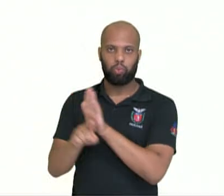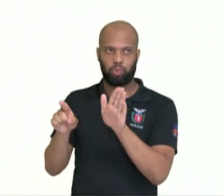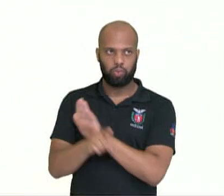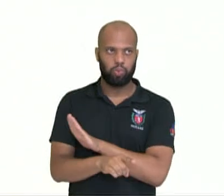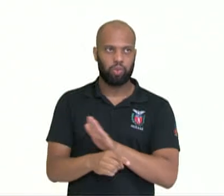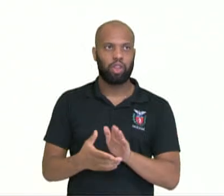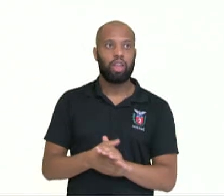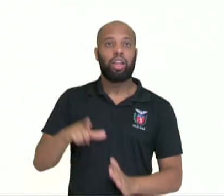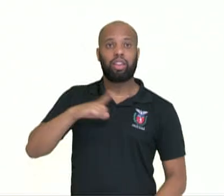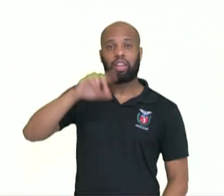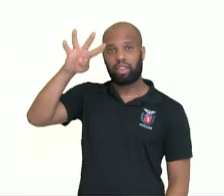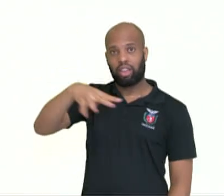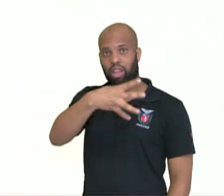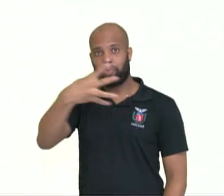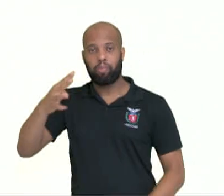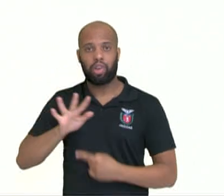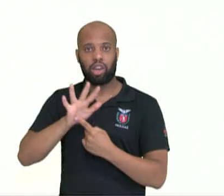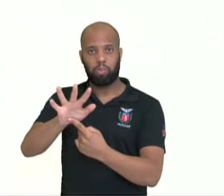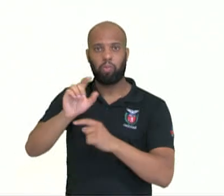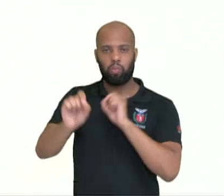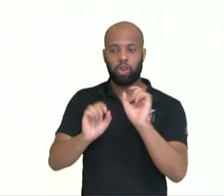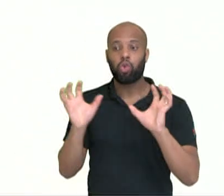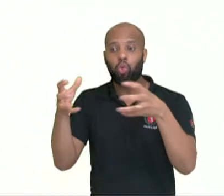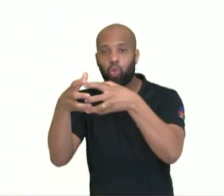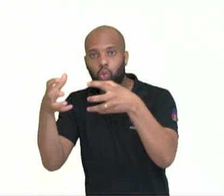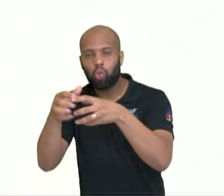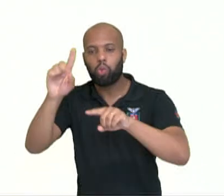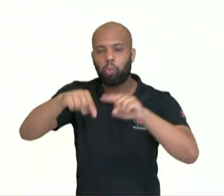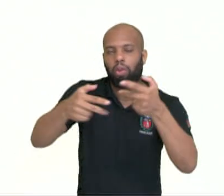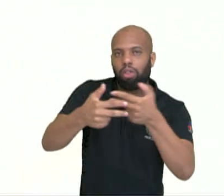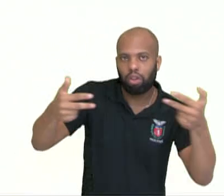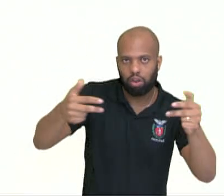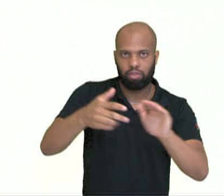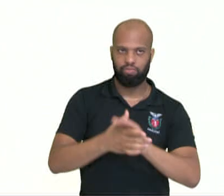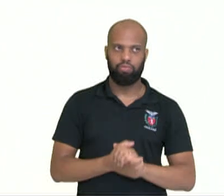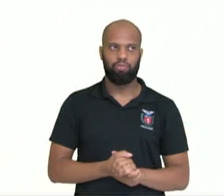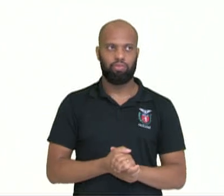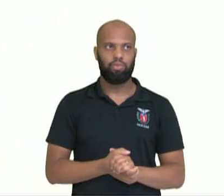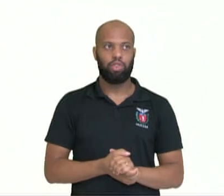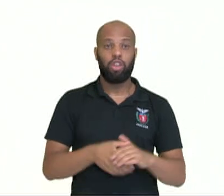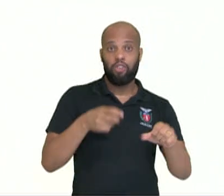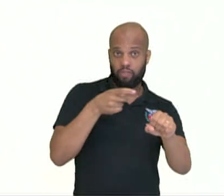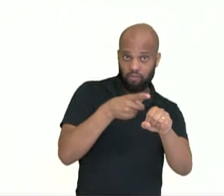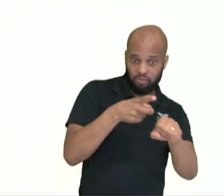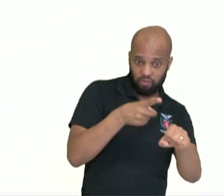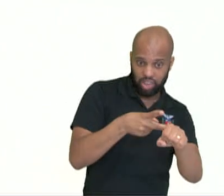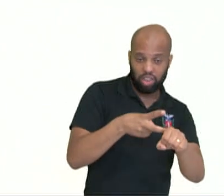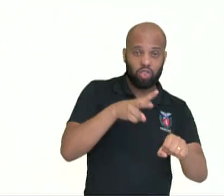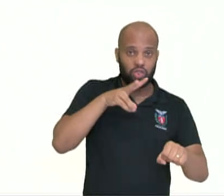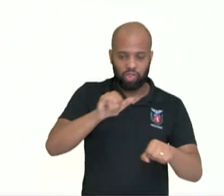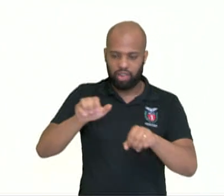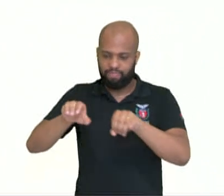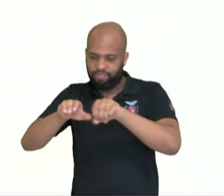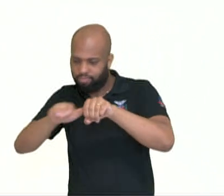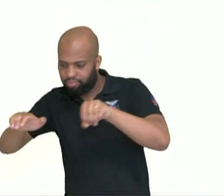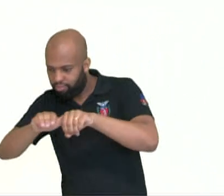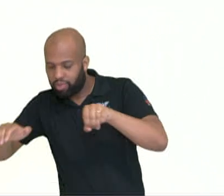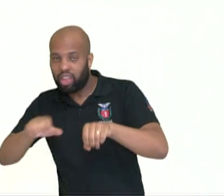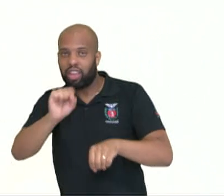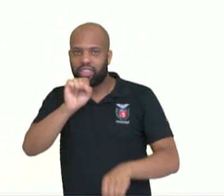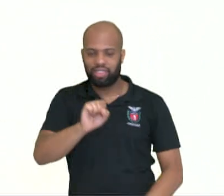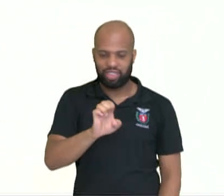Exercício. A tabela a seguir mostra a série triboelétrica que eu acabei de mostrar. O vidro, ao ser atritado com a seda, ficará